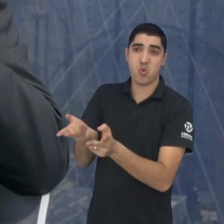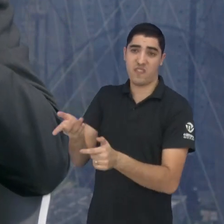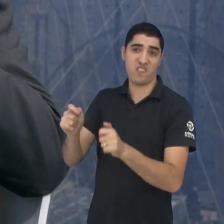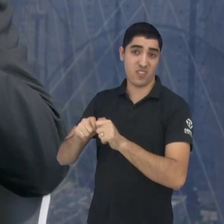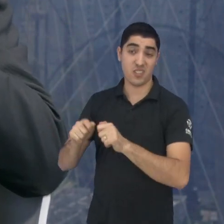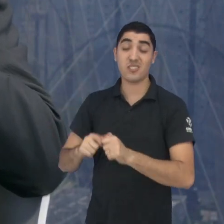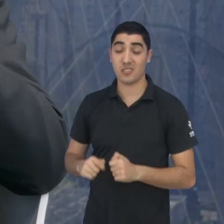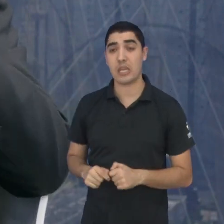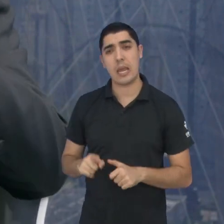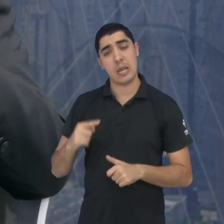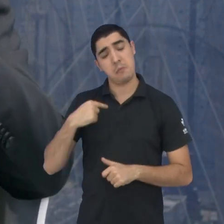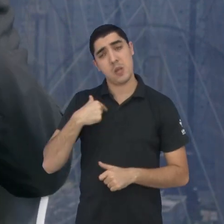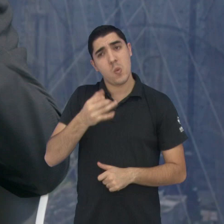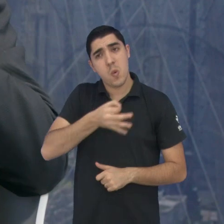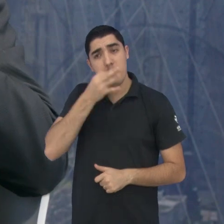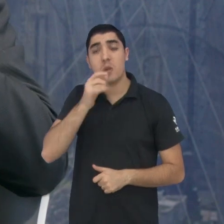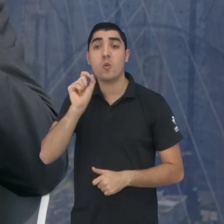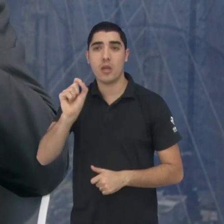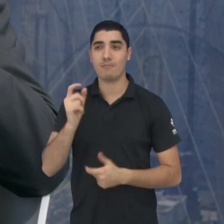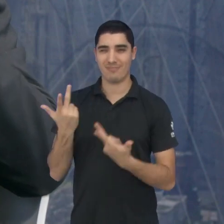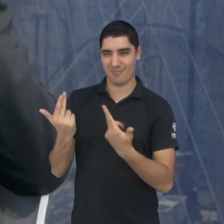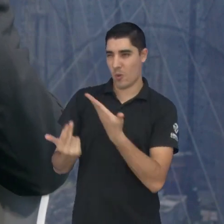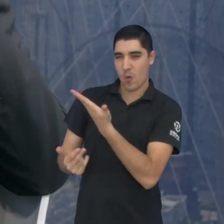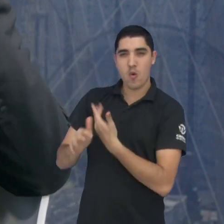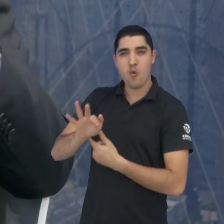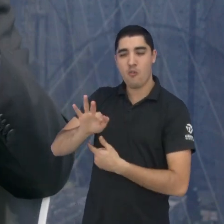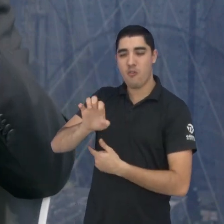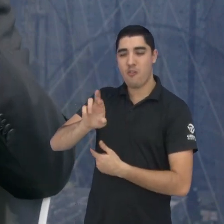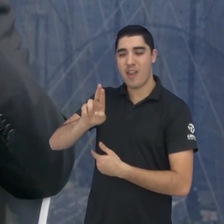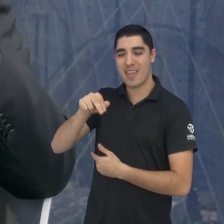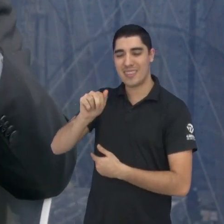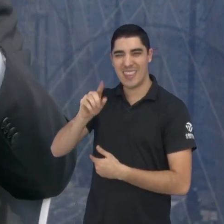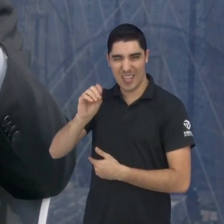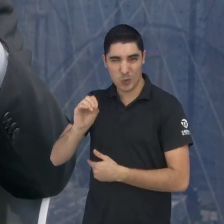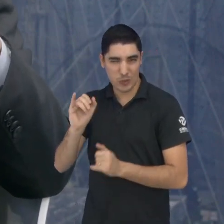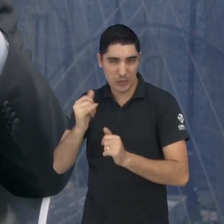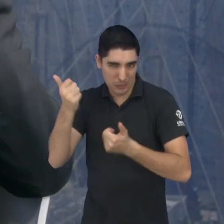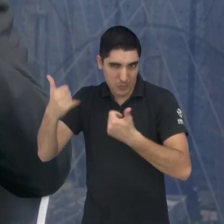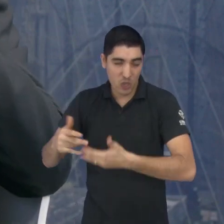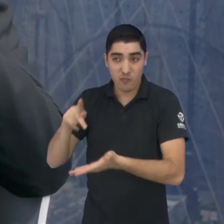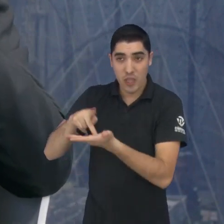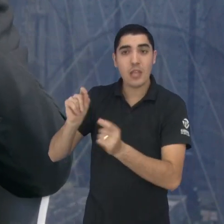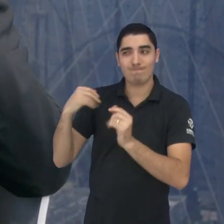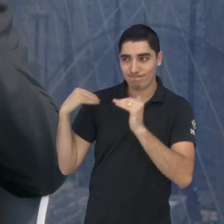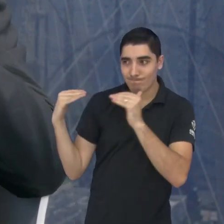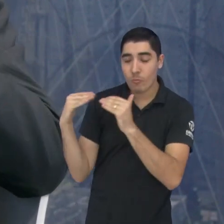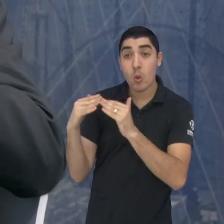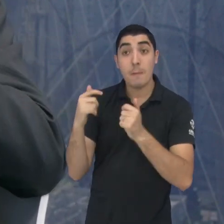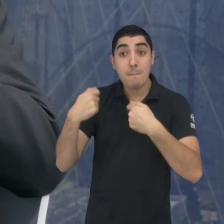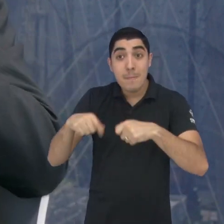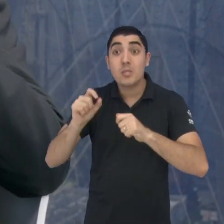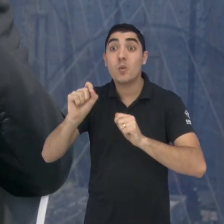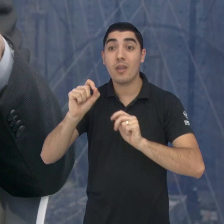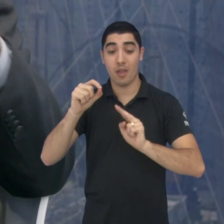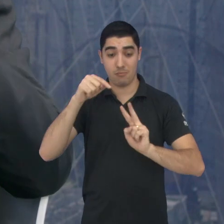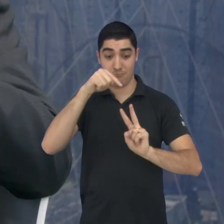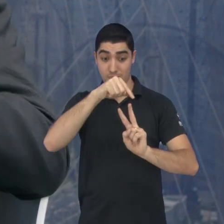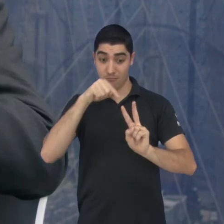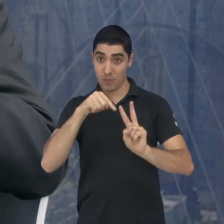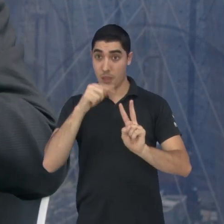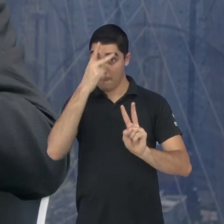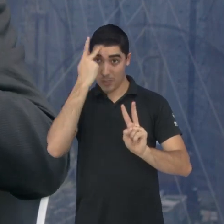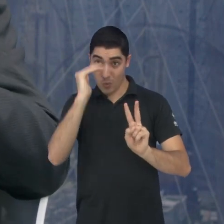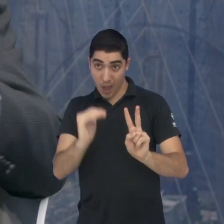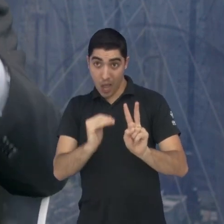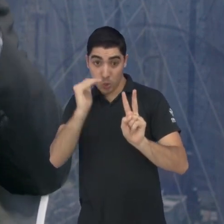que, e como bem disse o Fernando também, a conscientização parte do próprio adulto, do